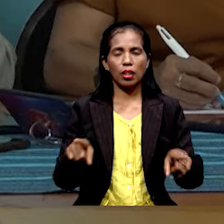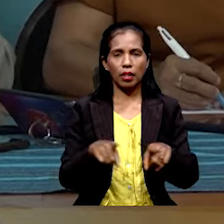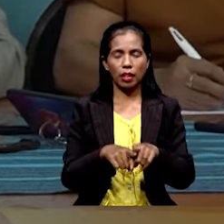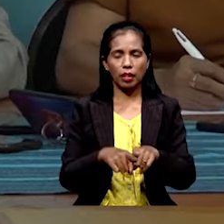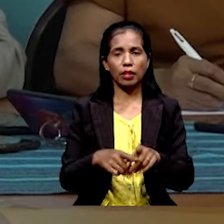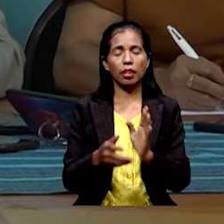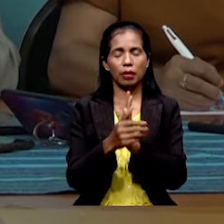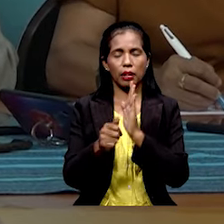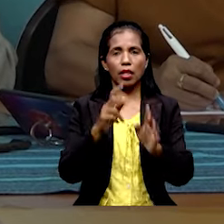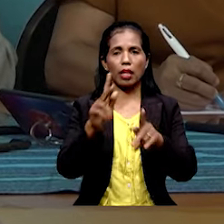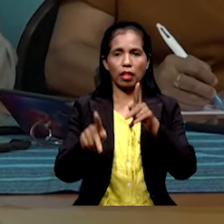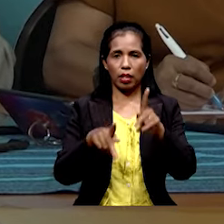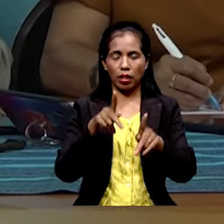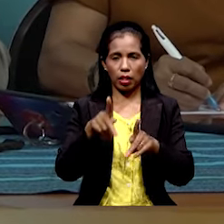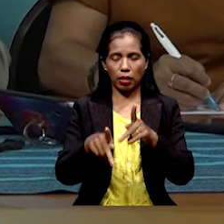Emma, nebe que